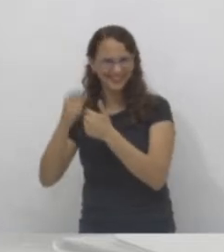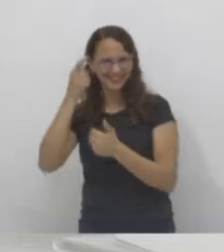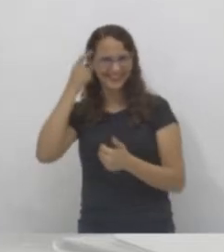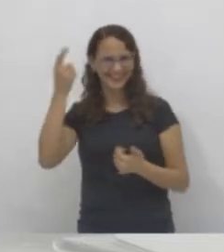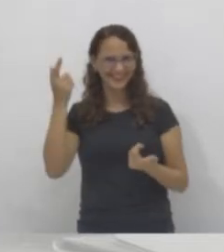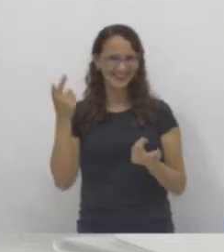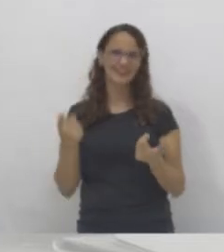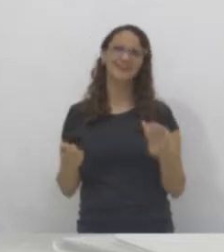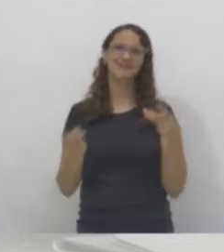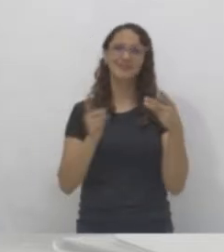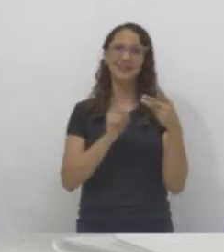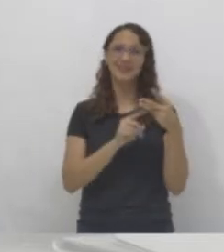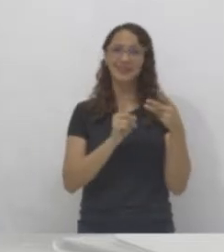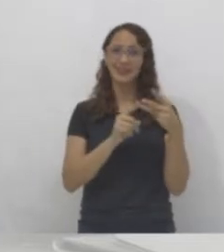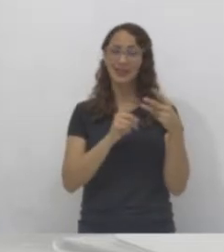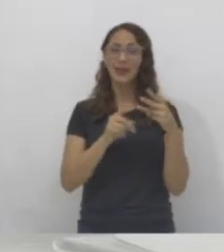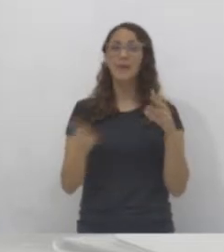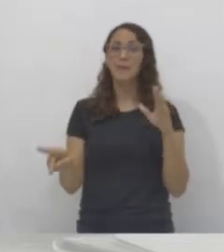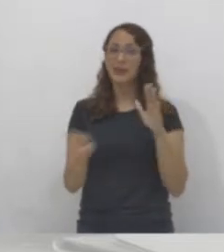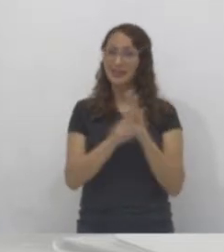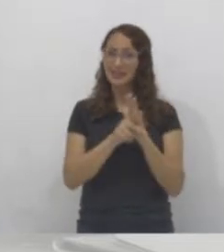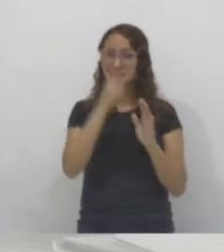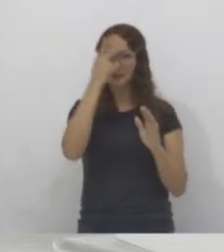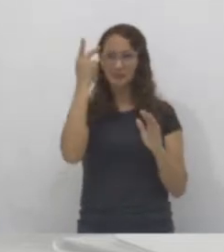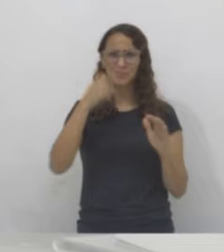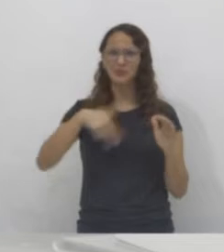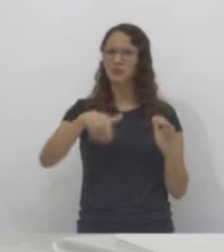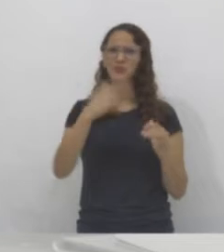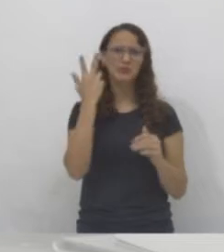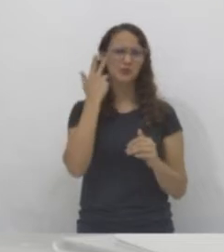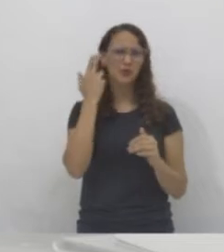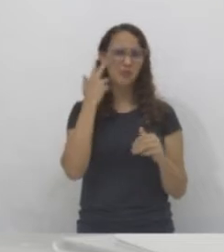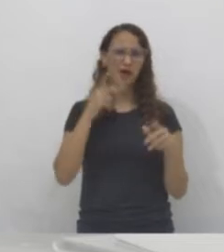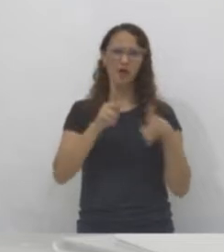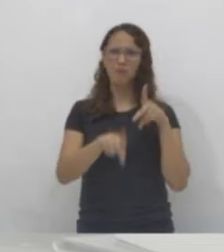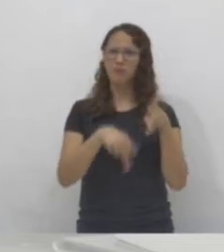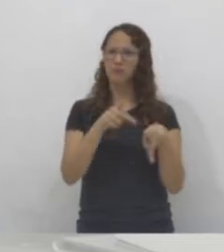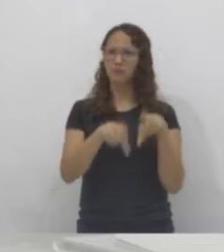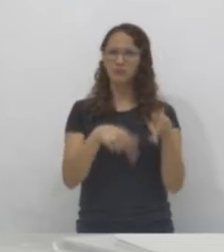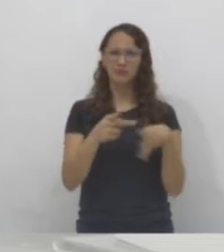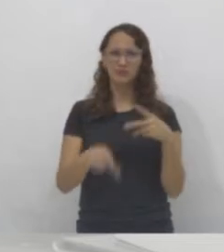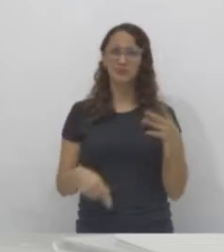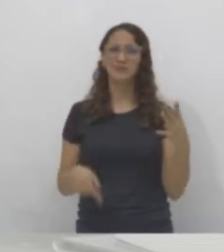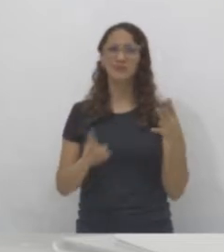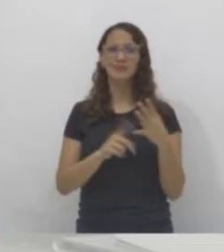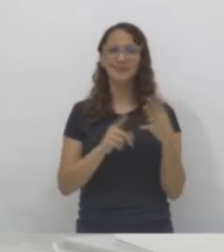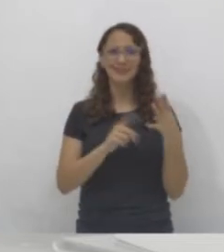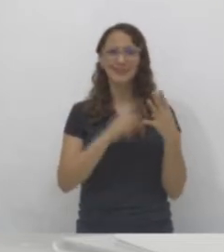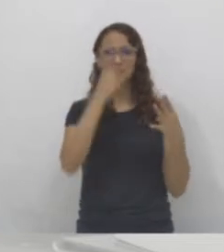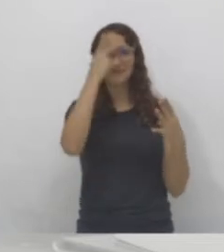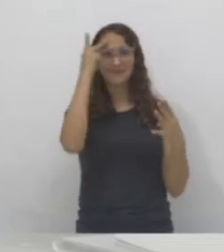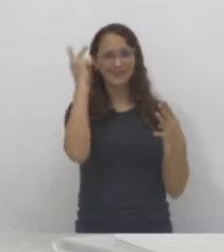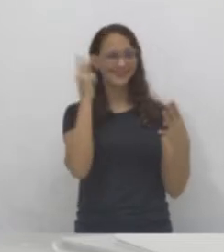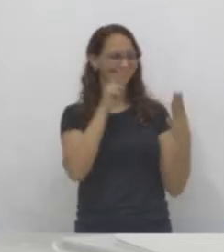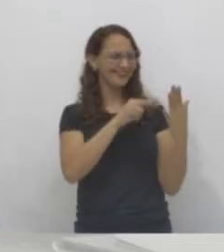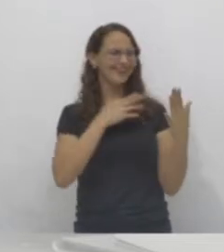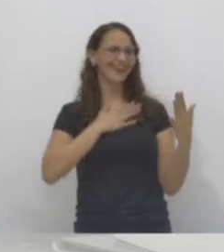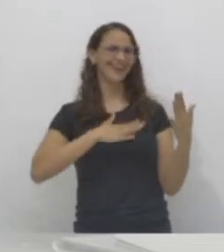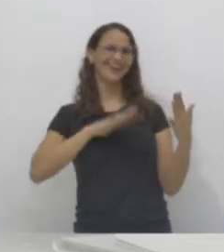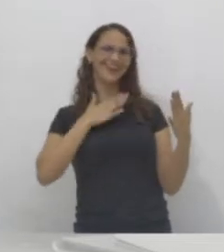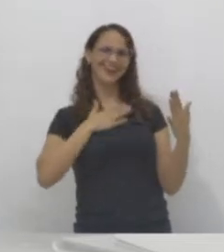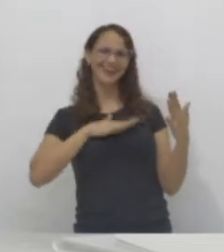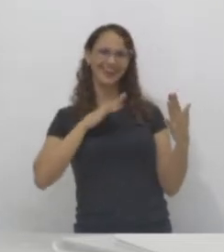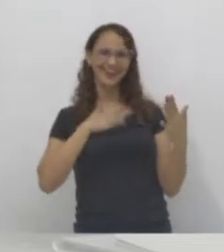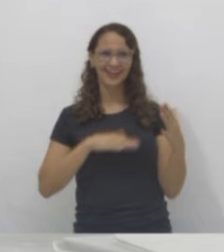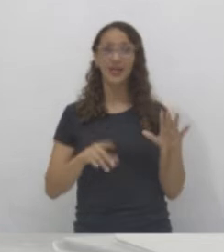populares. Ela serve para descontrair. A autoria geralmente é desconhecida, tá